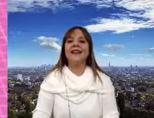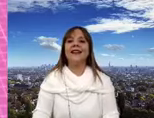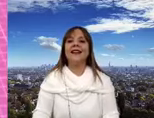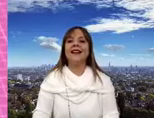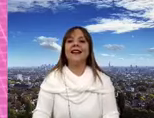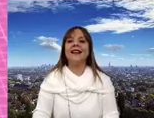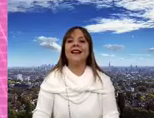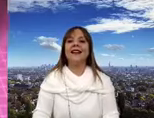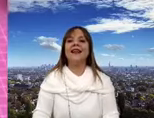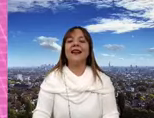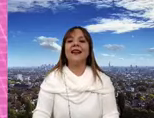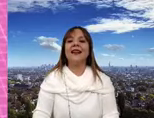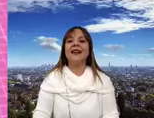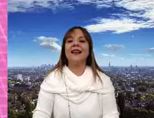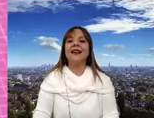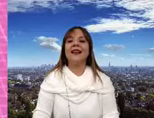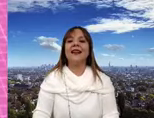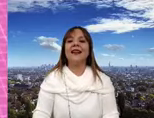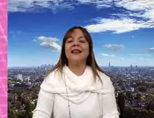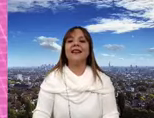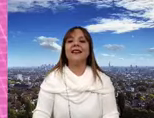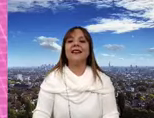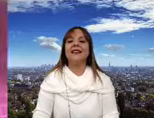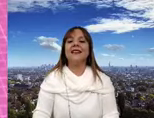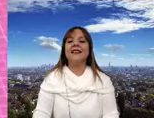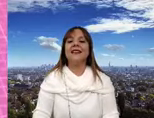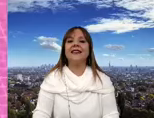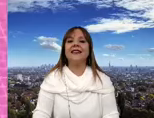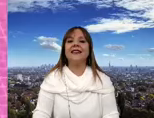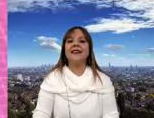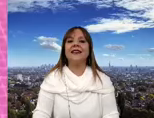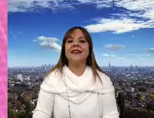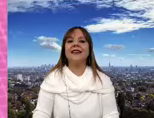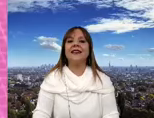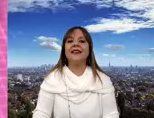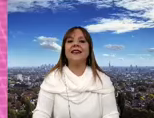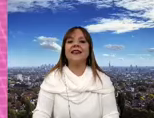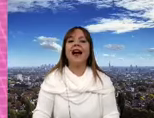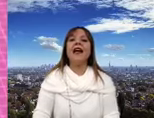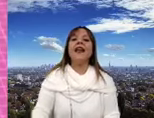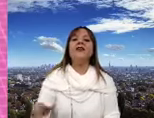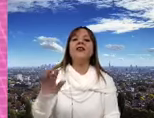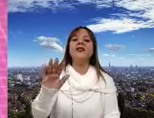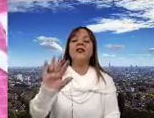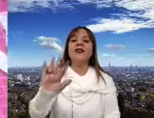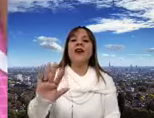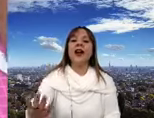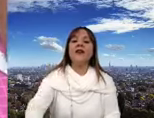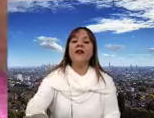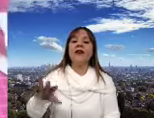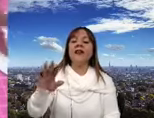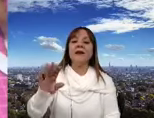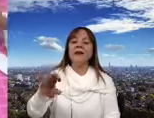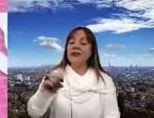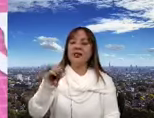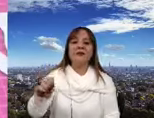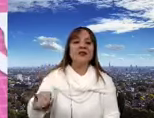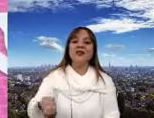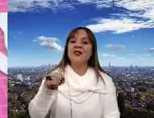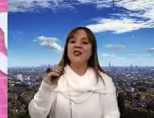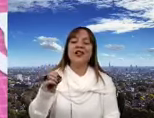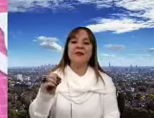reserva e vai para os ursinhos. Ursinhos, vamos começar com o corpinho, ó. Tá. Enquanto isso, eu vou falando aí, pedindo para vocês